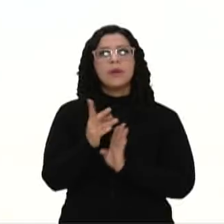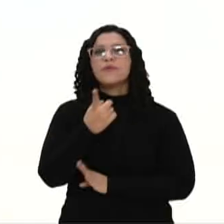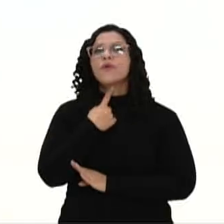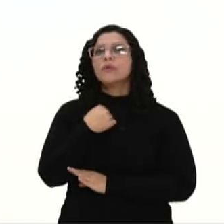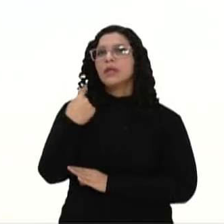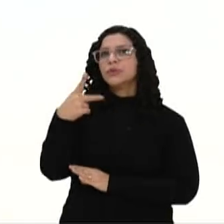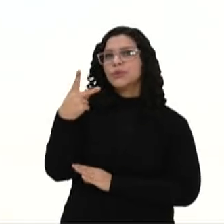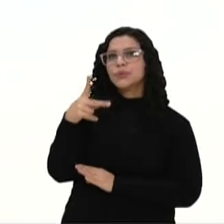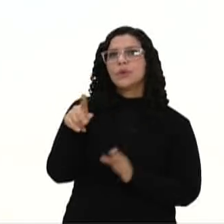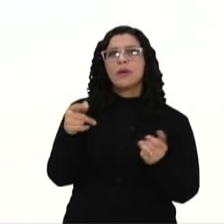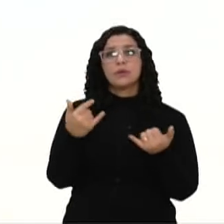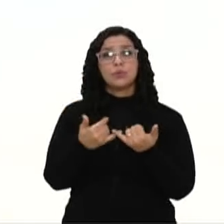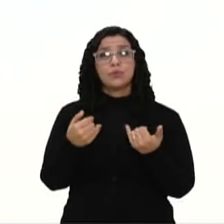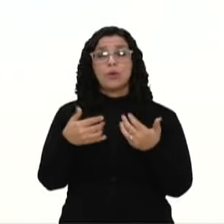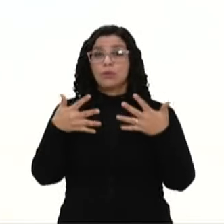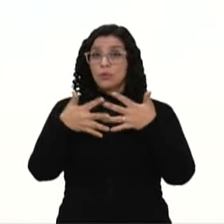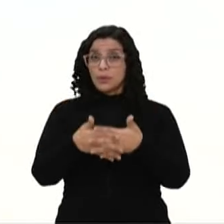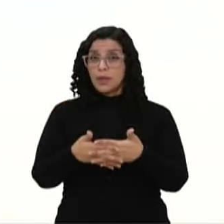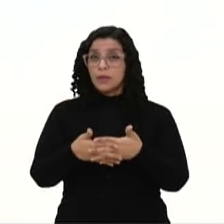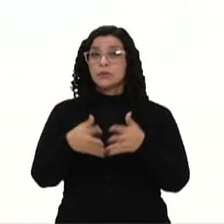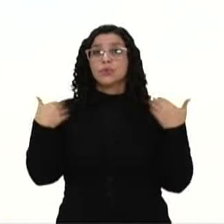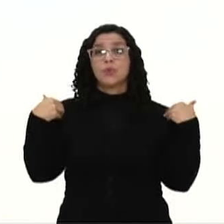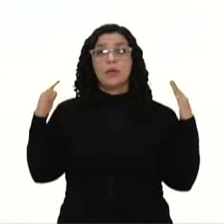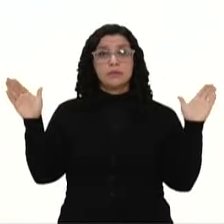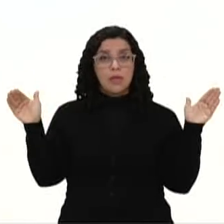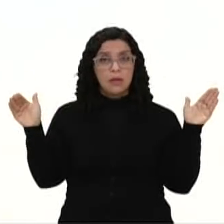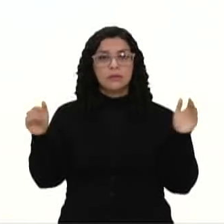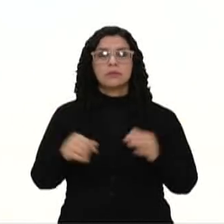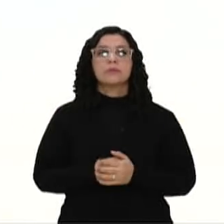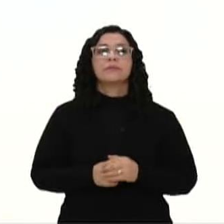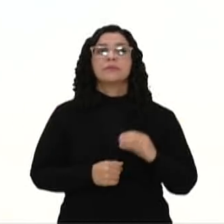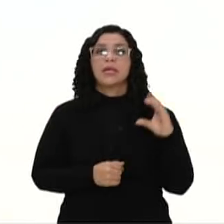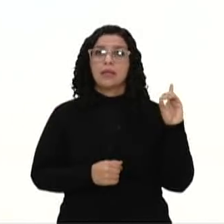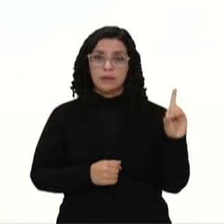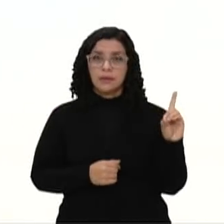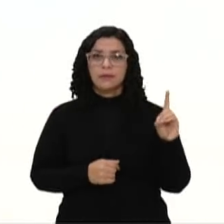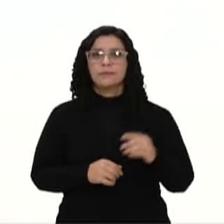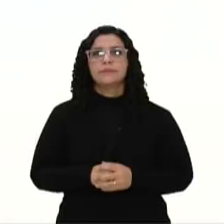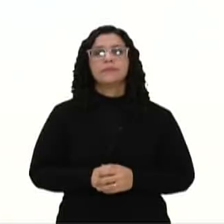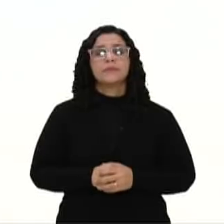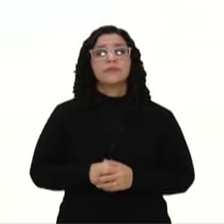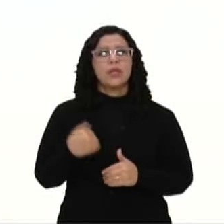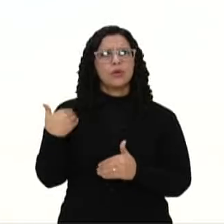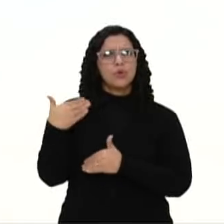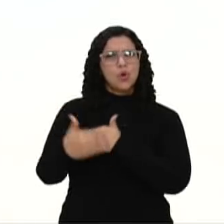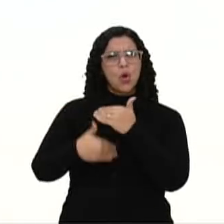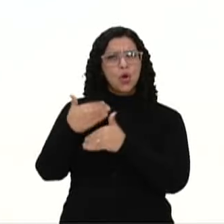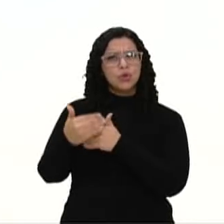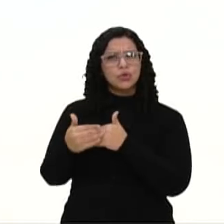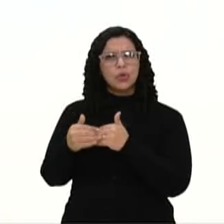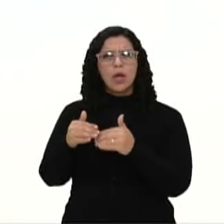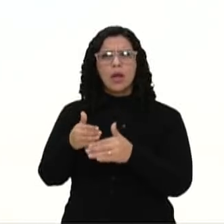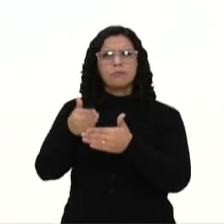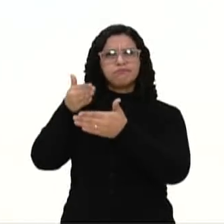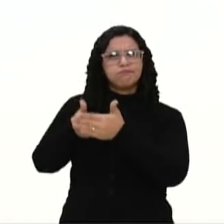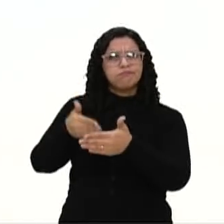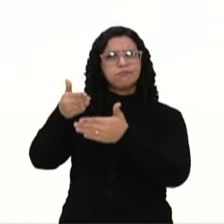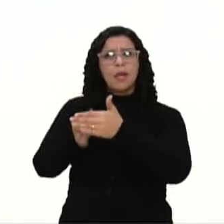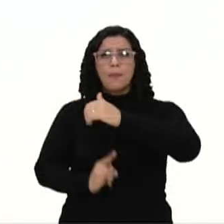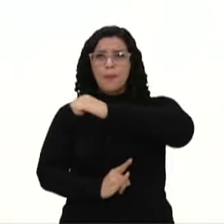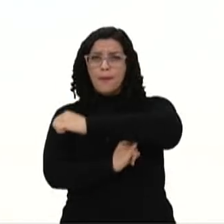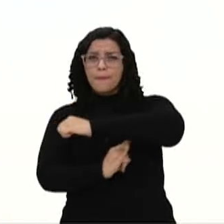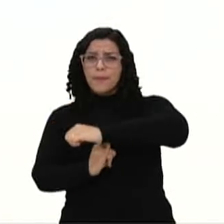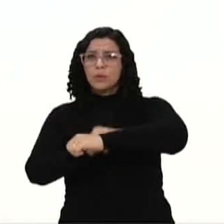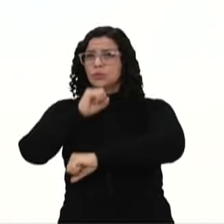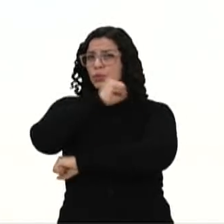tuas ambições, a tua complexidade e as tuas asas. Letra D. Constrói sobre cada barreira uma ponte